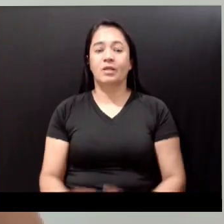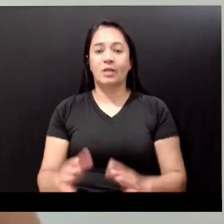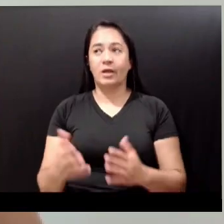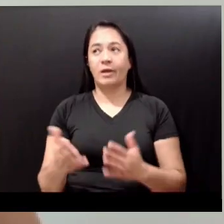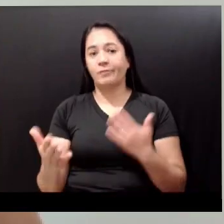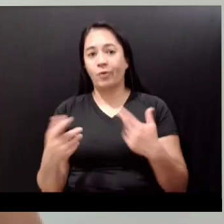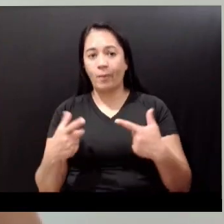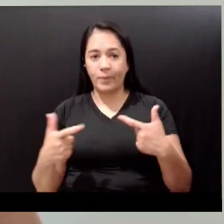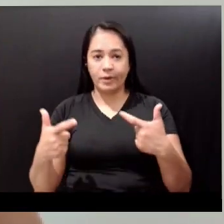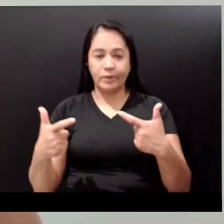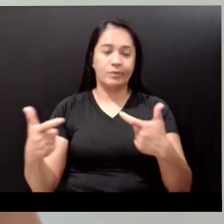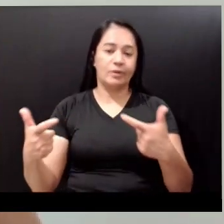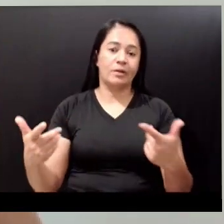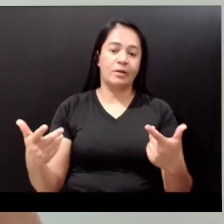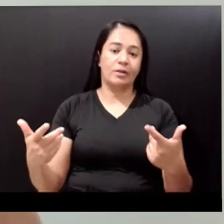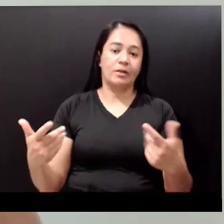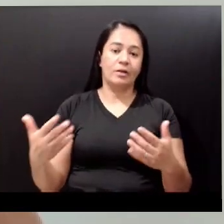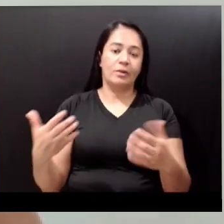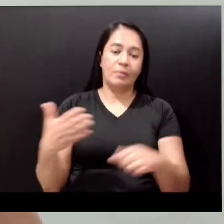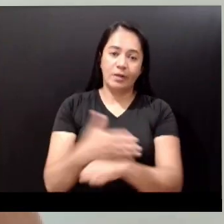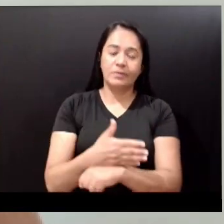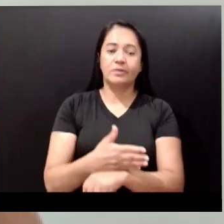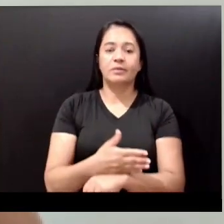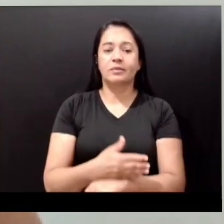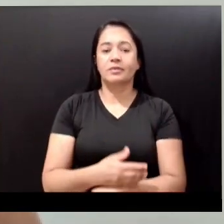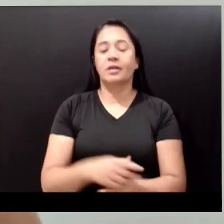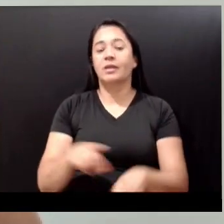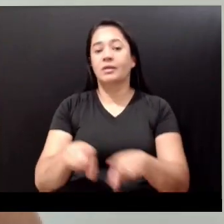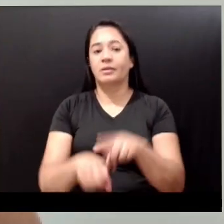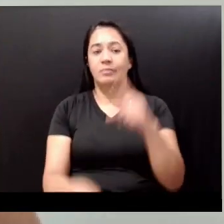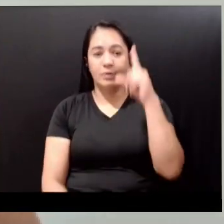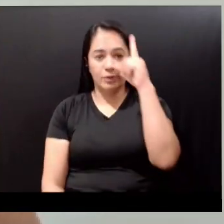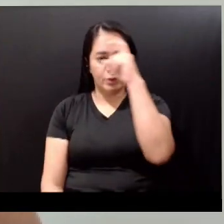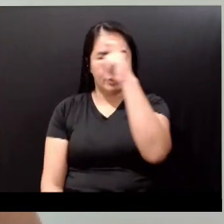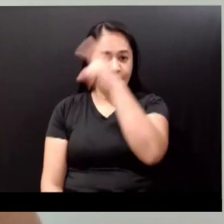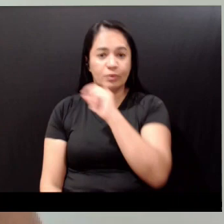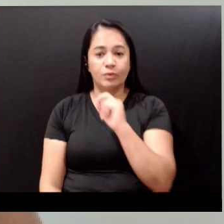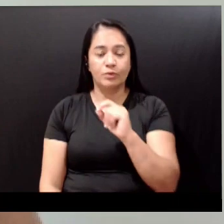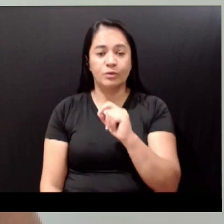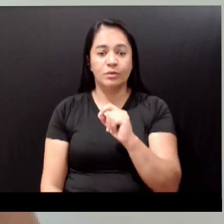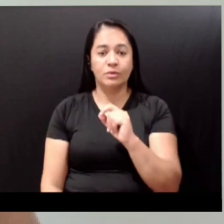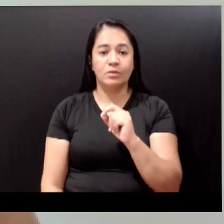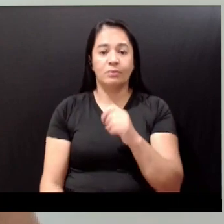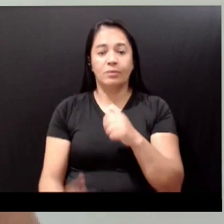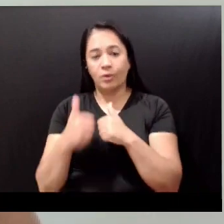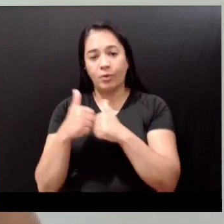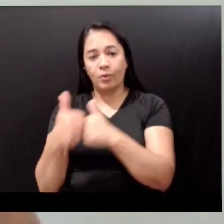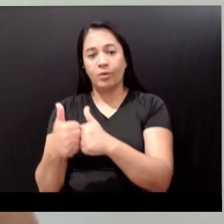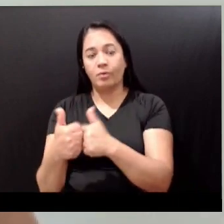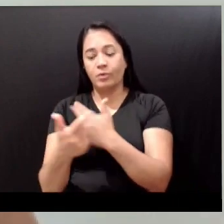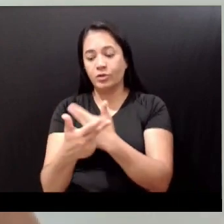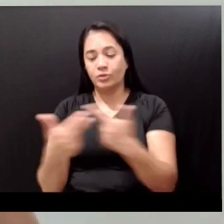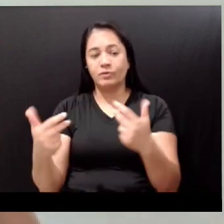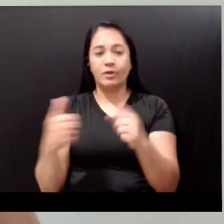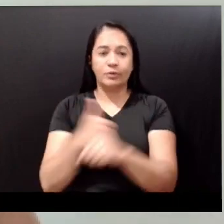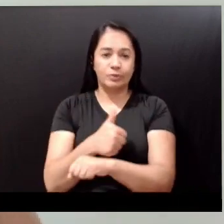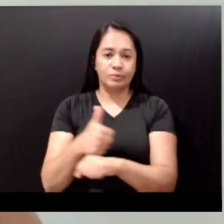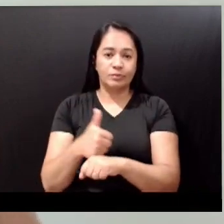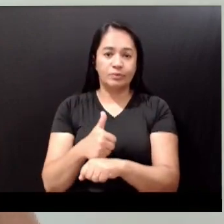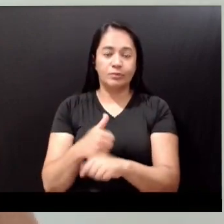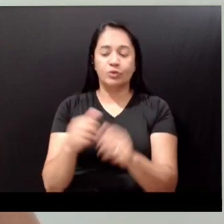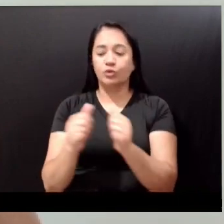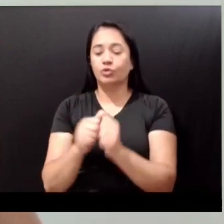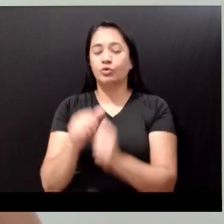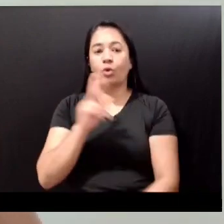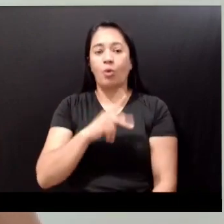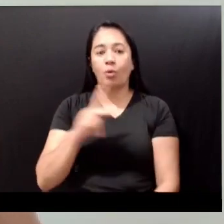ser vencida, né? Conseguir um acesso mais amplo. E também com dificuldade muito grande para esse acompanhamento multiprofissional,